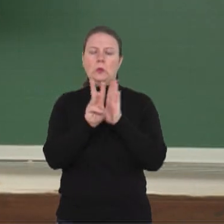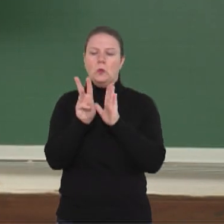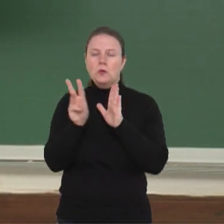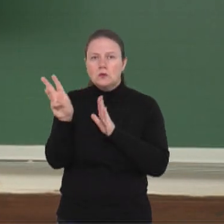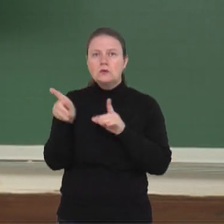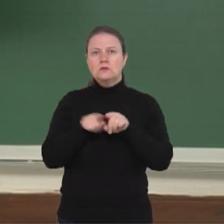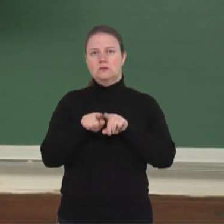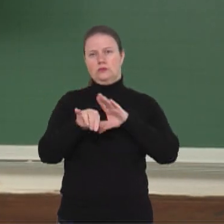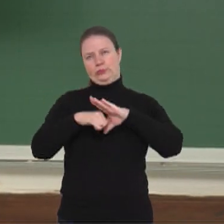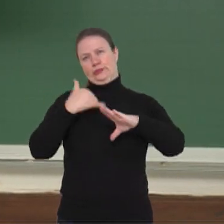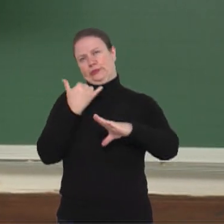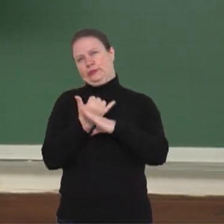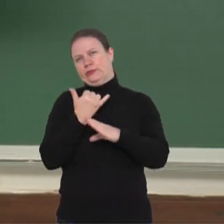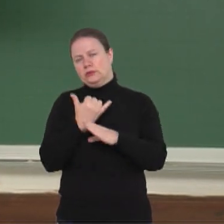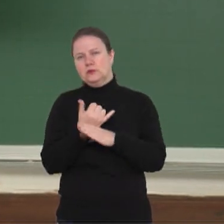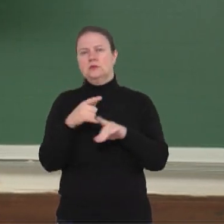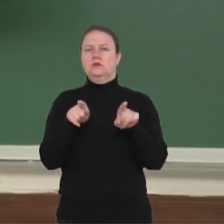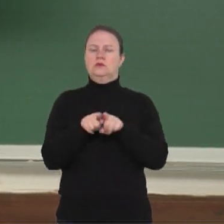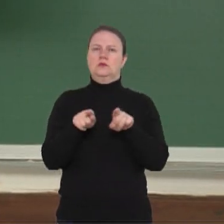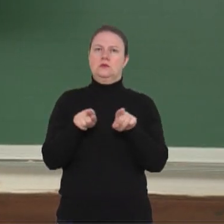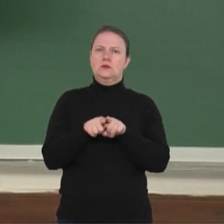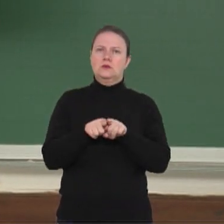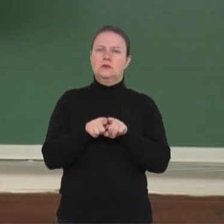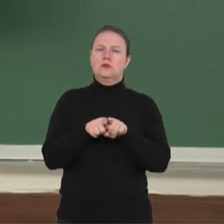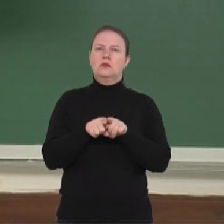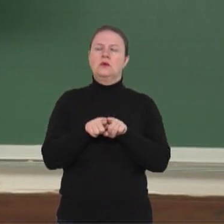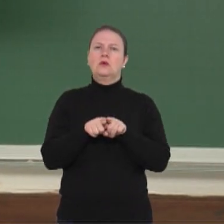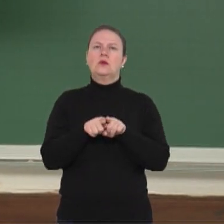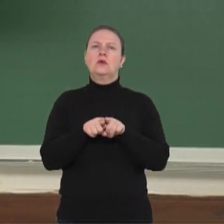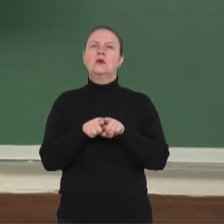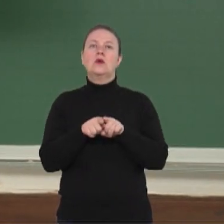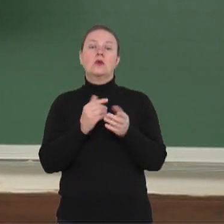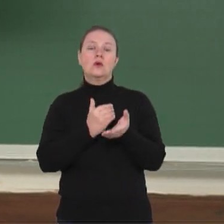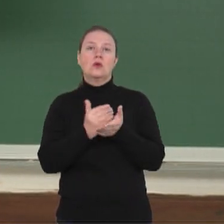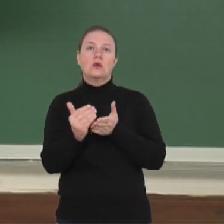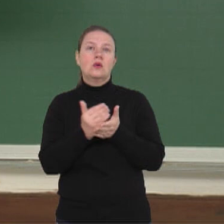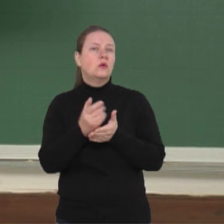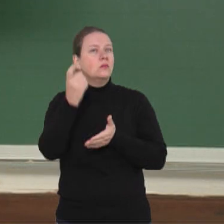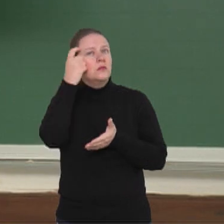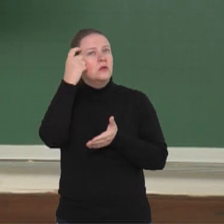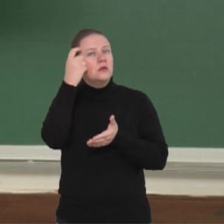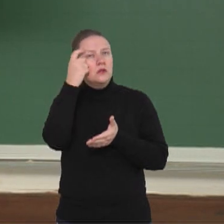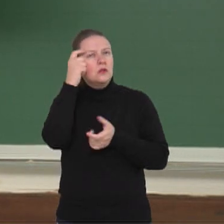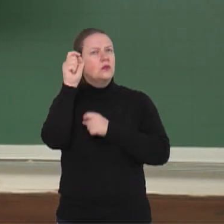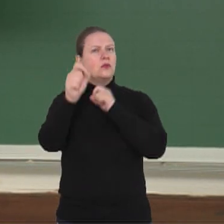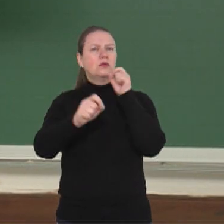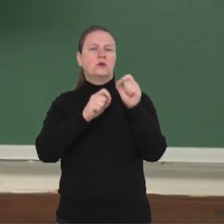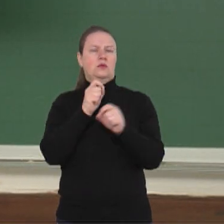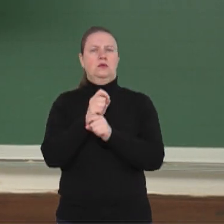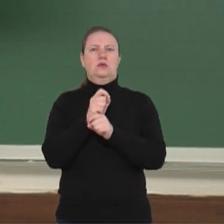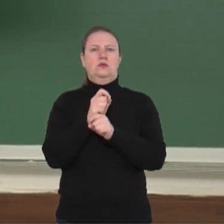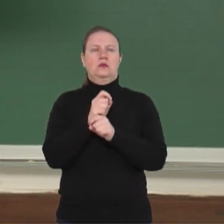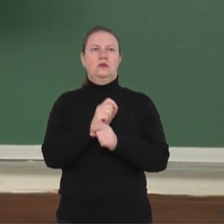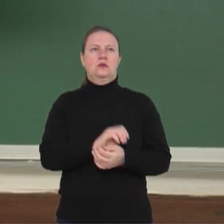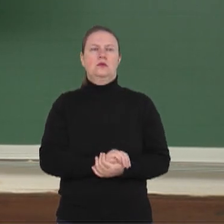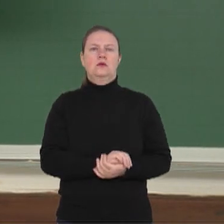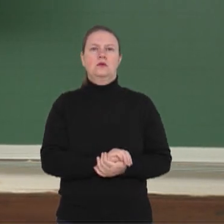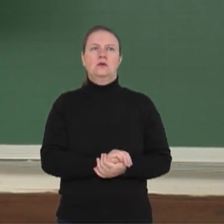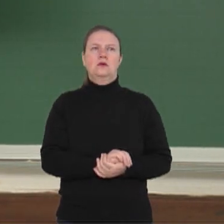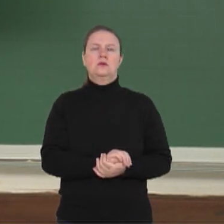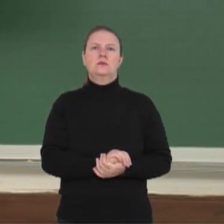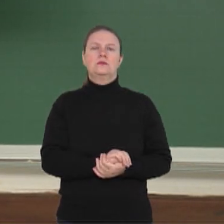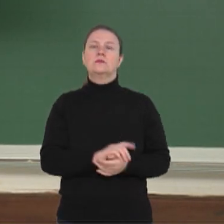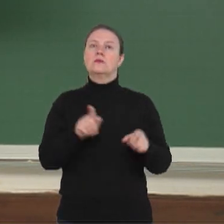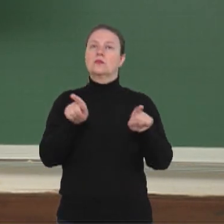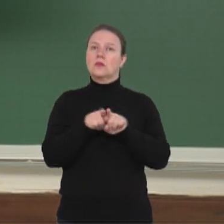tem youtubers, tem canais que trabalham com resenhas. Então a gente vai começar a pensar, vai pensar um pouquinho sobre este gênero. E